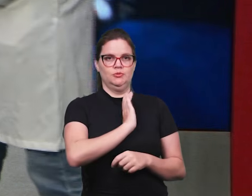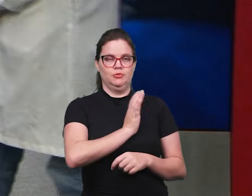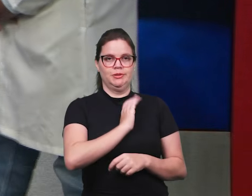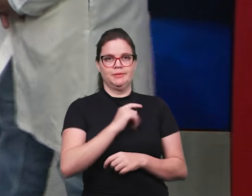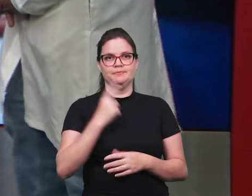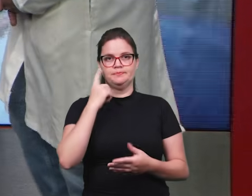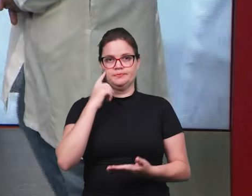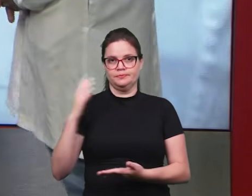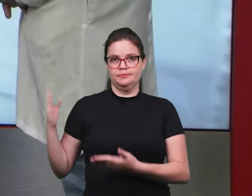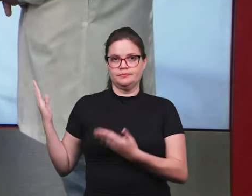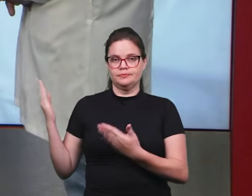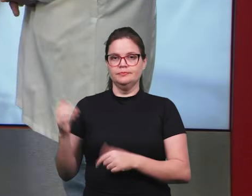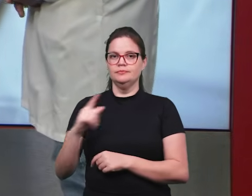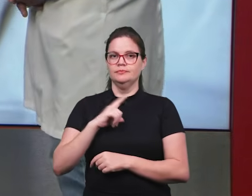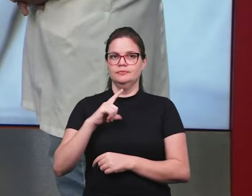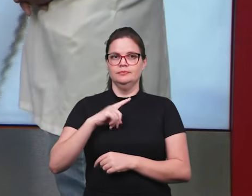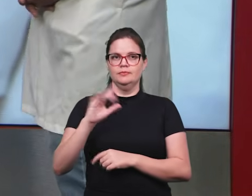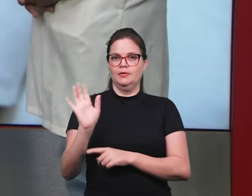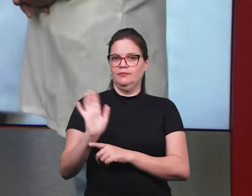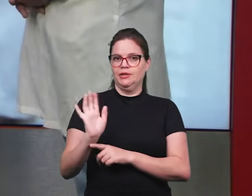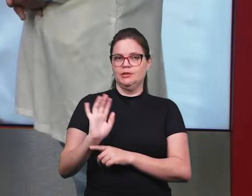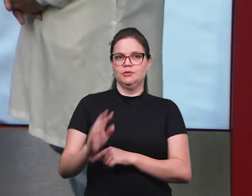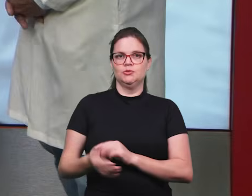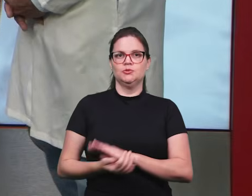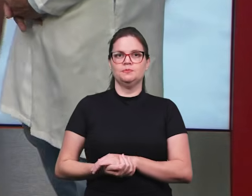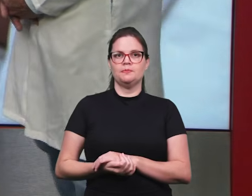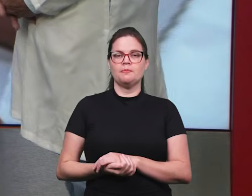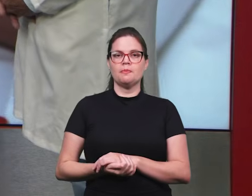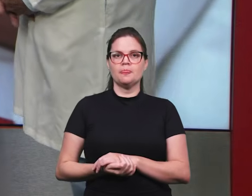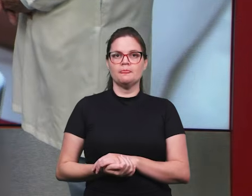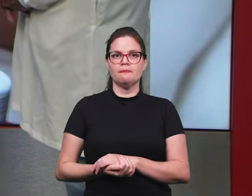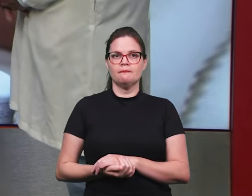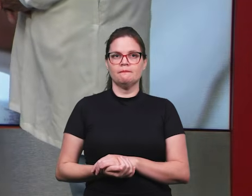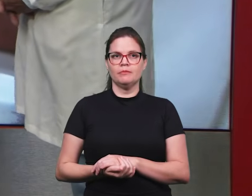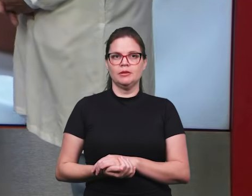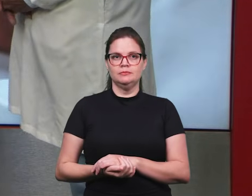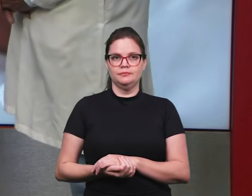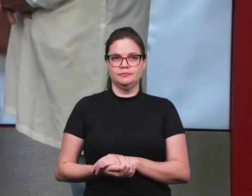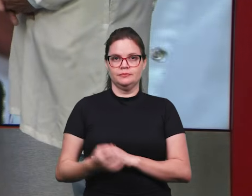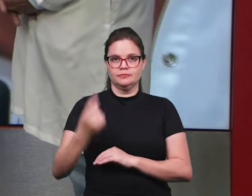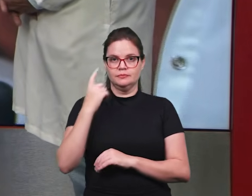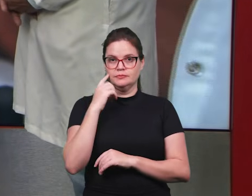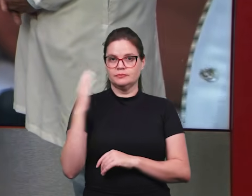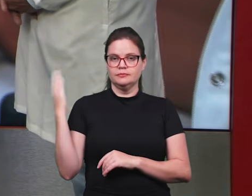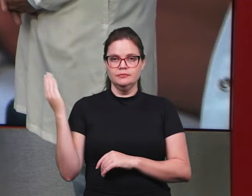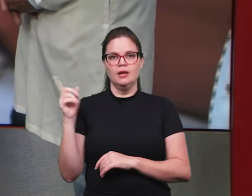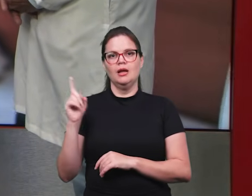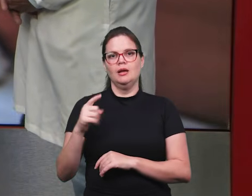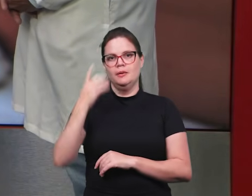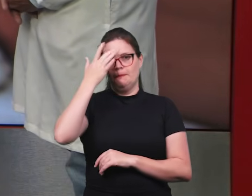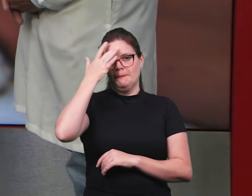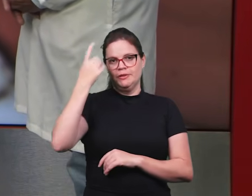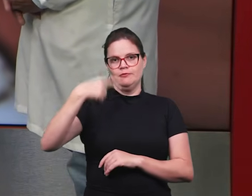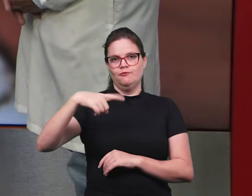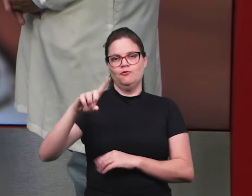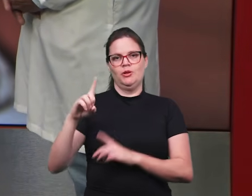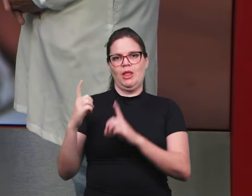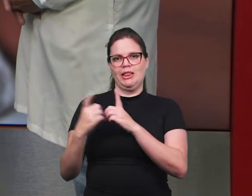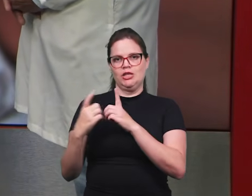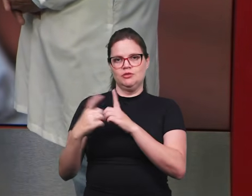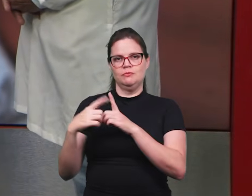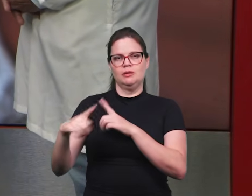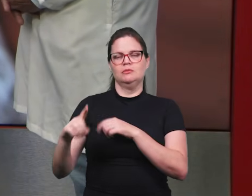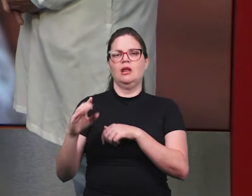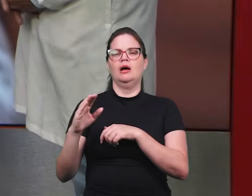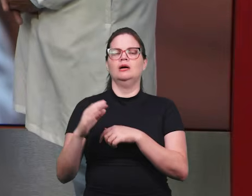ao fundo, nós estamos aqui vendo aqui no profissional, naturalmente ele já passou por uma consulta e foi solicitado aqui ó,